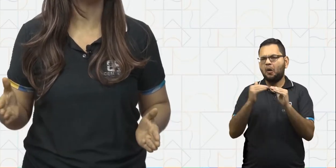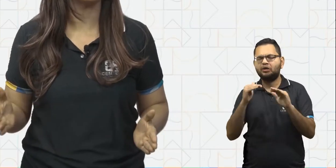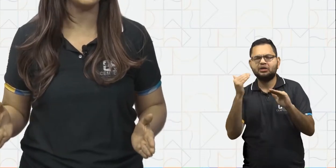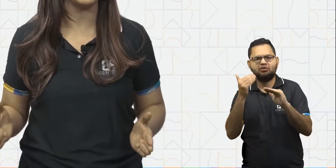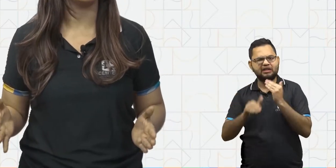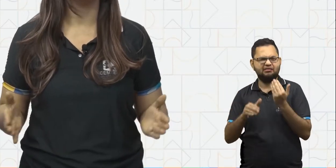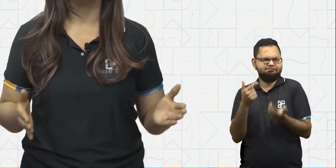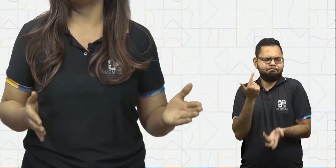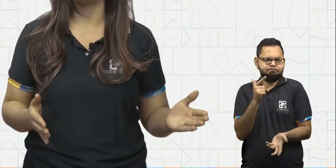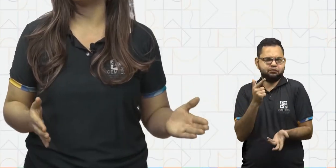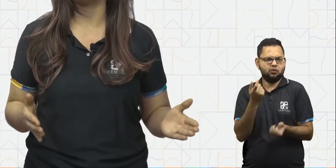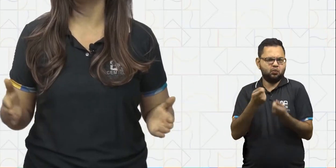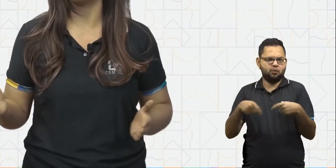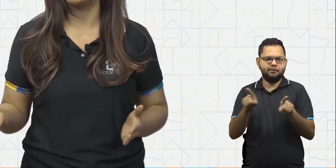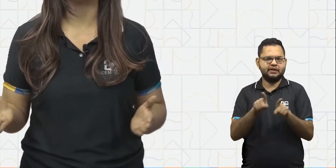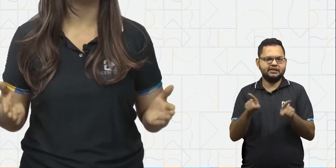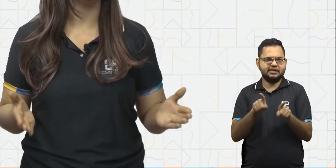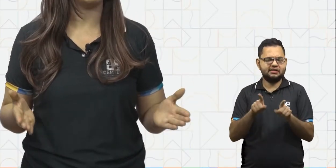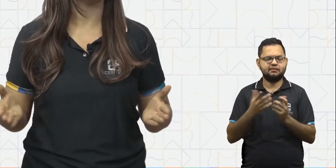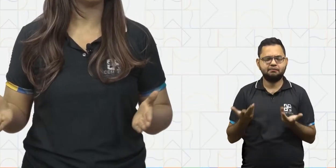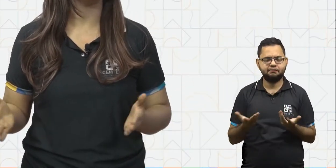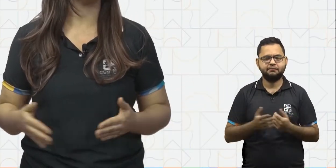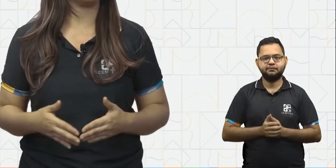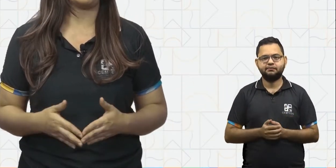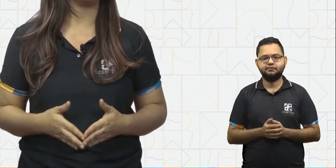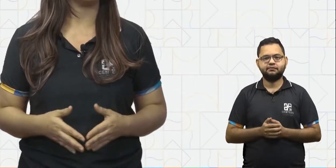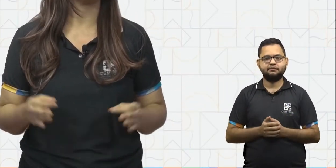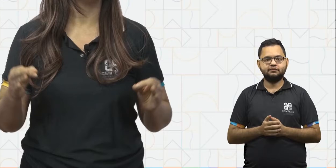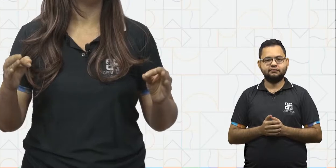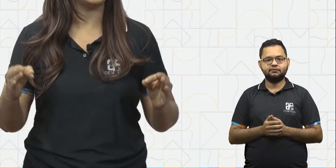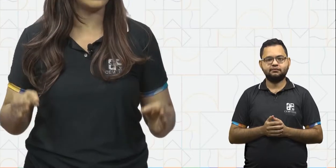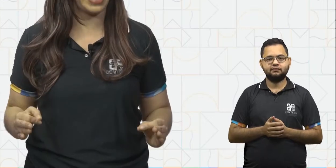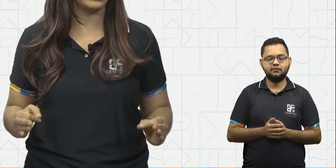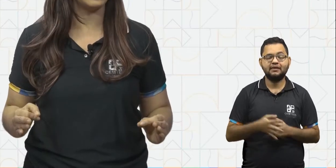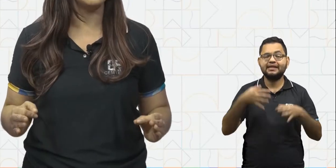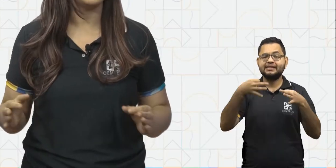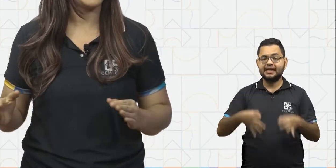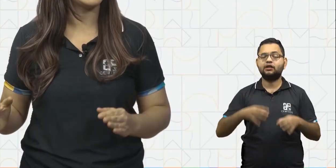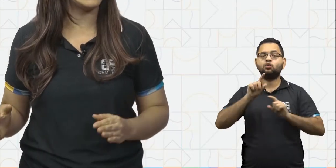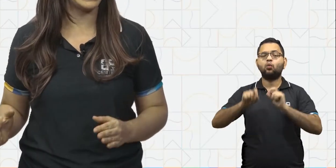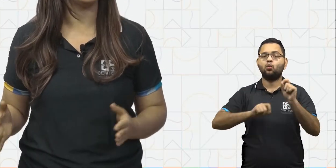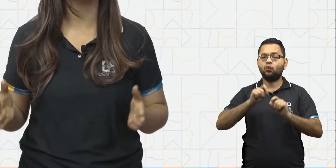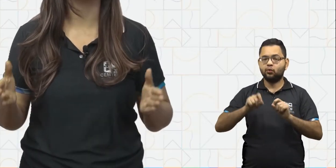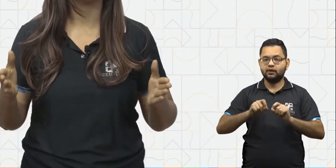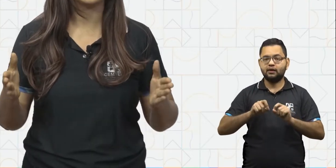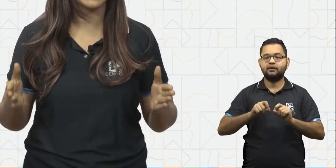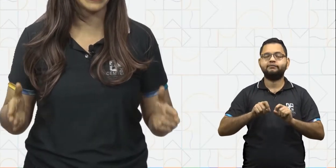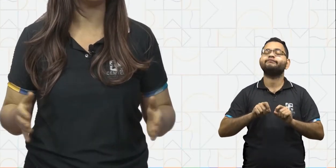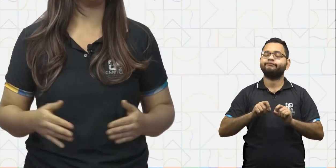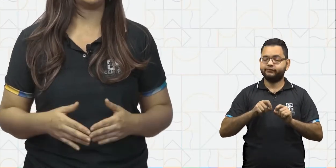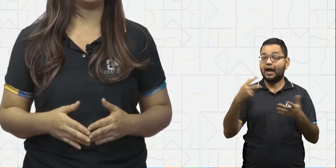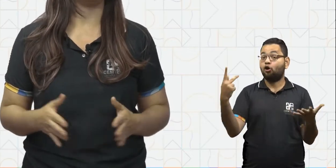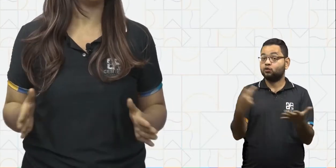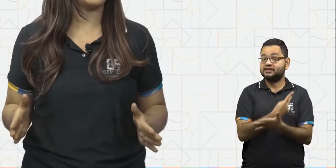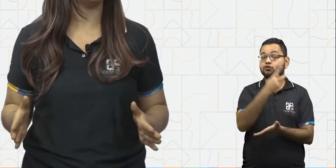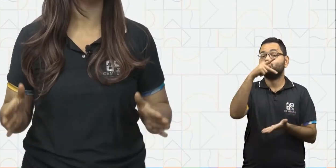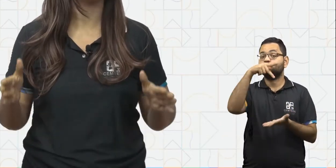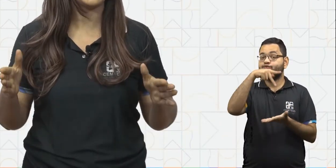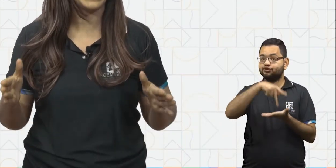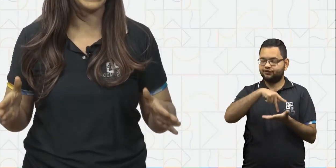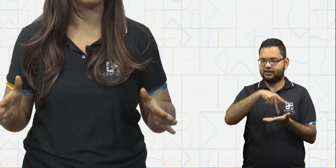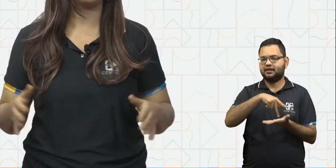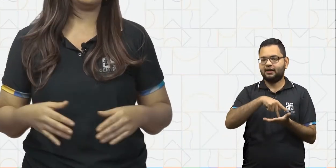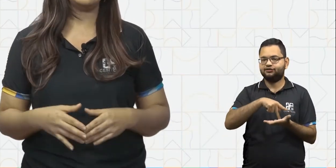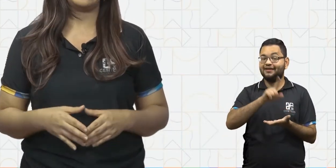discordar ou discutir se você concorda ou não com estes fatos. De certo é que eles existiram,